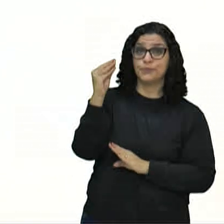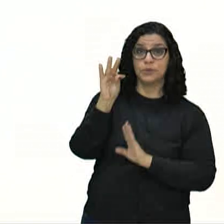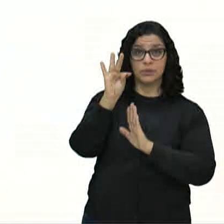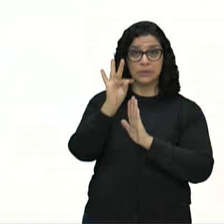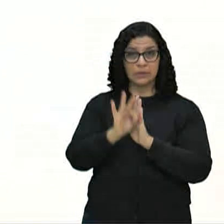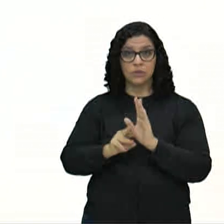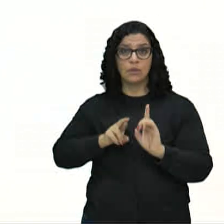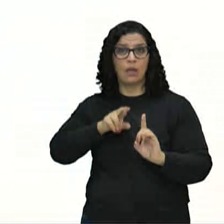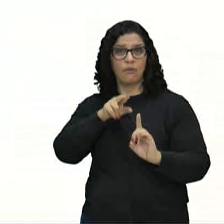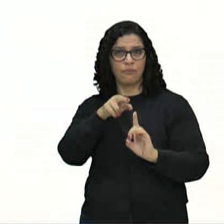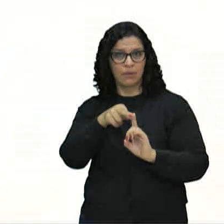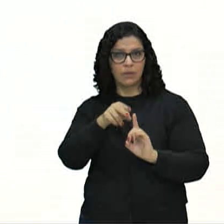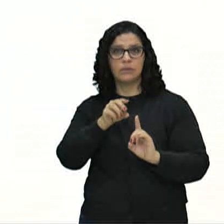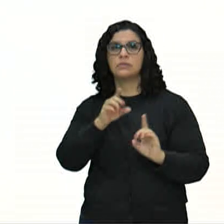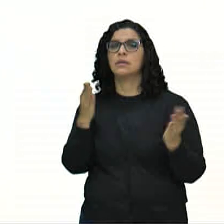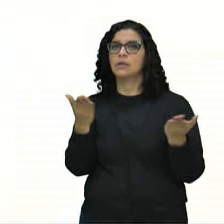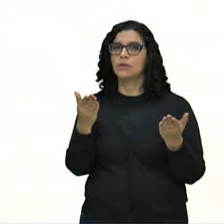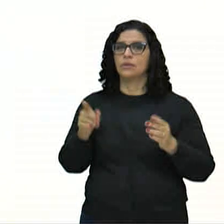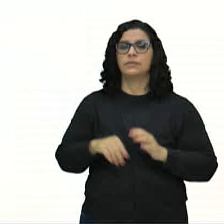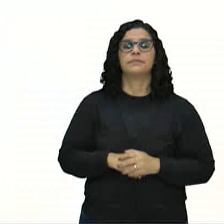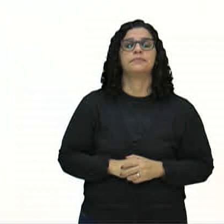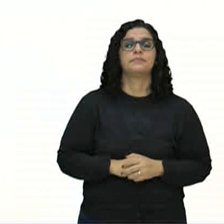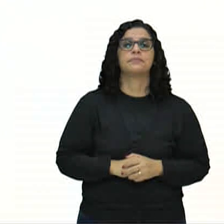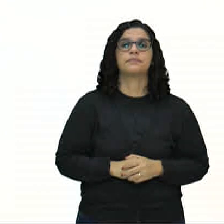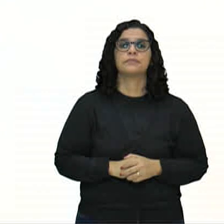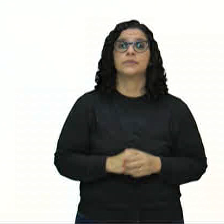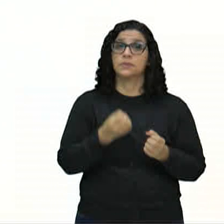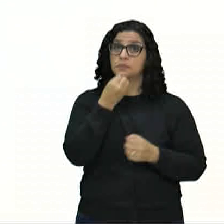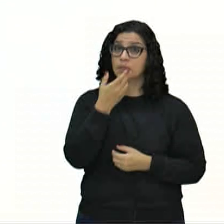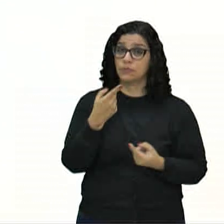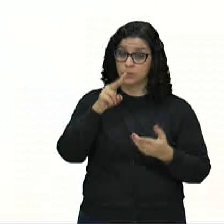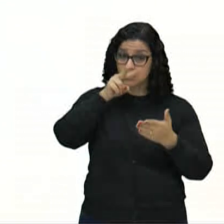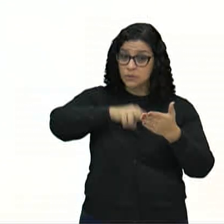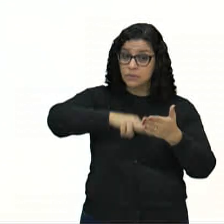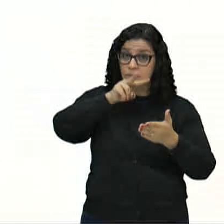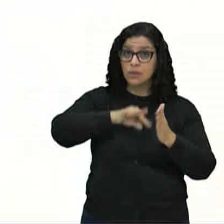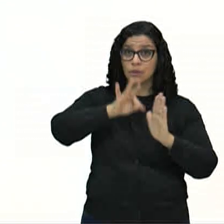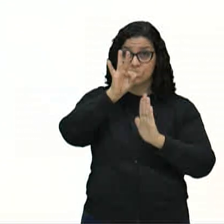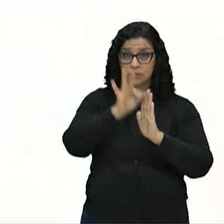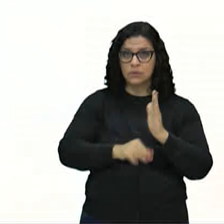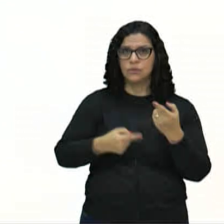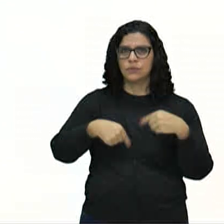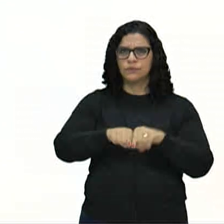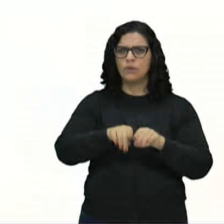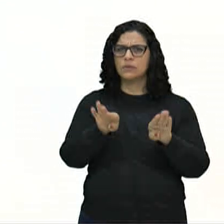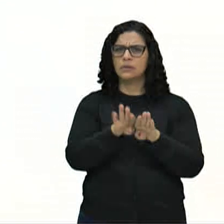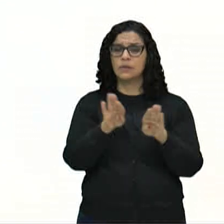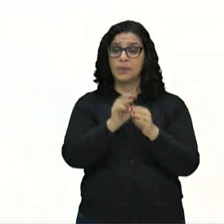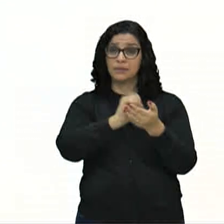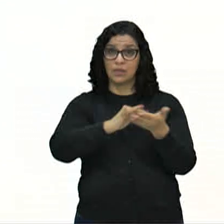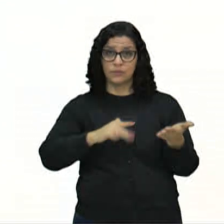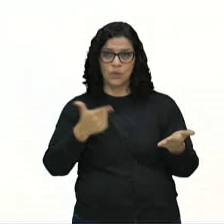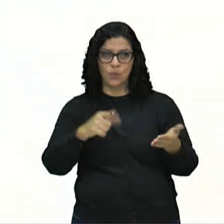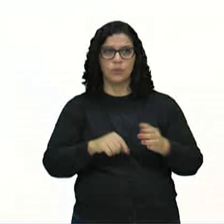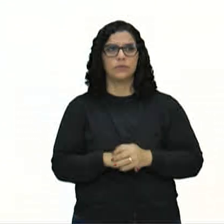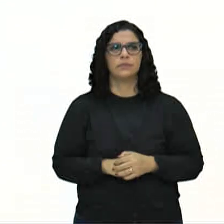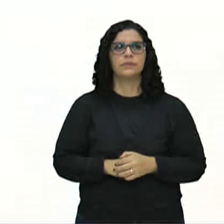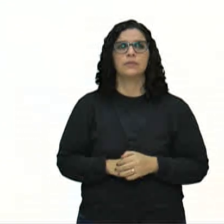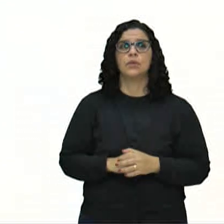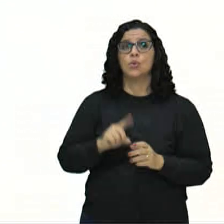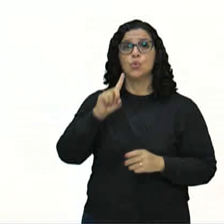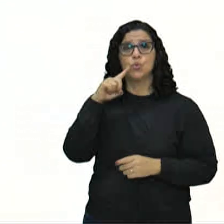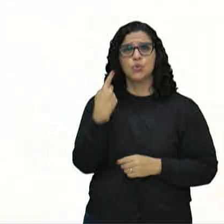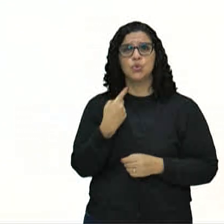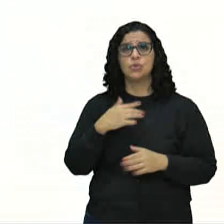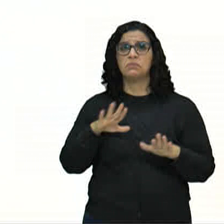se referem ao objeto direto. Muito bem, vamos ler mais um texto para fazermos mais um exercício. Um